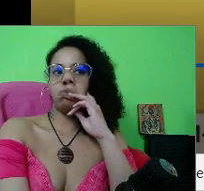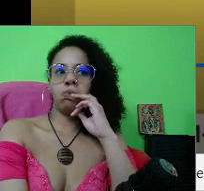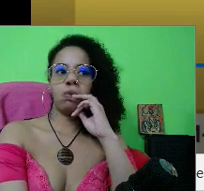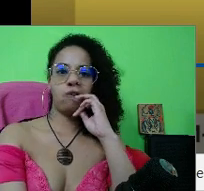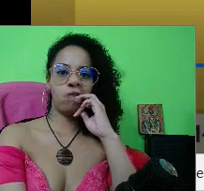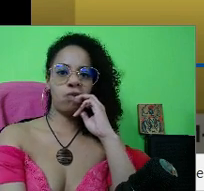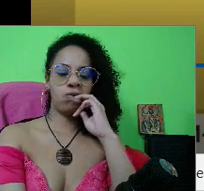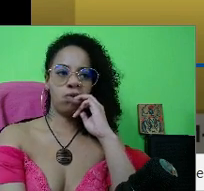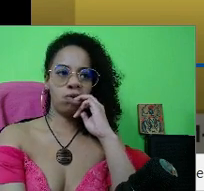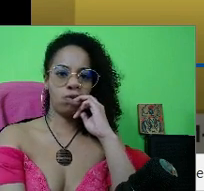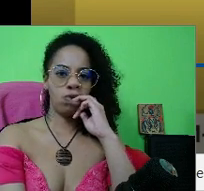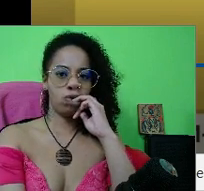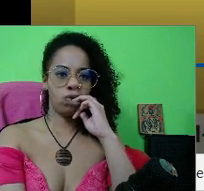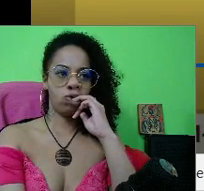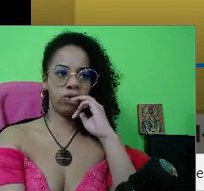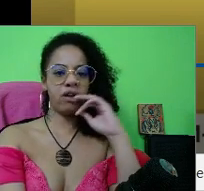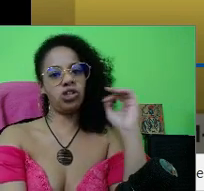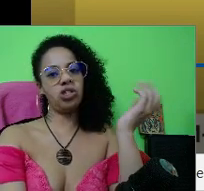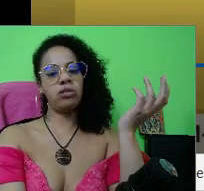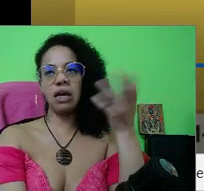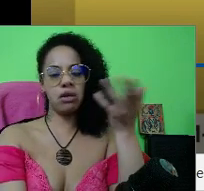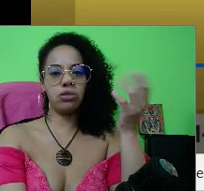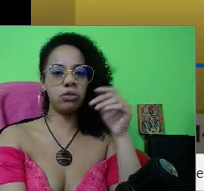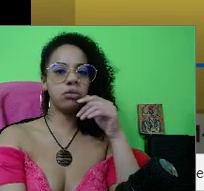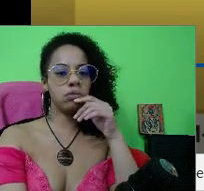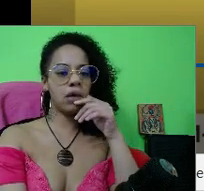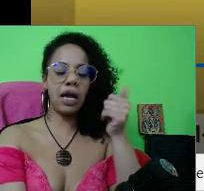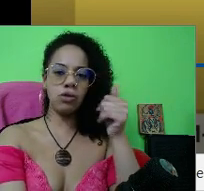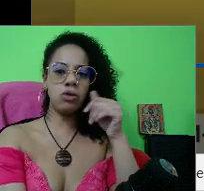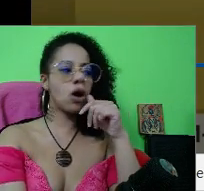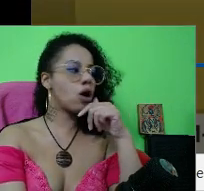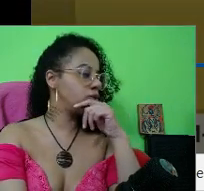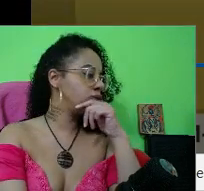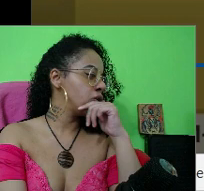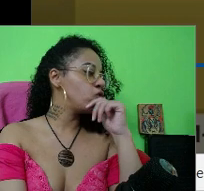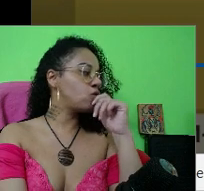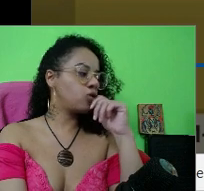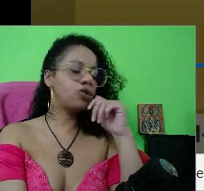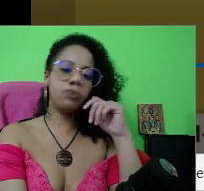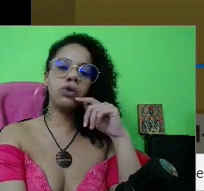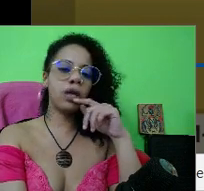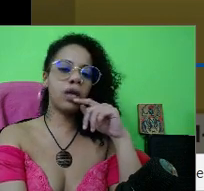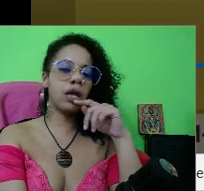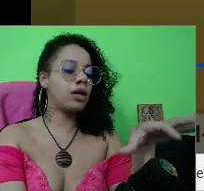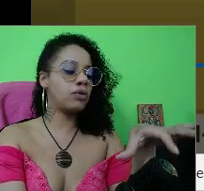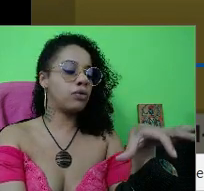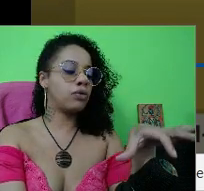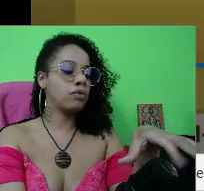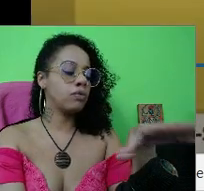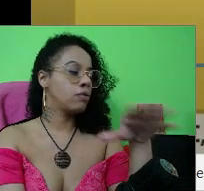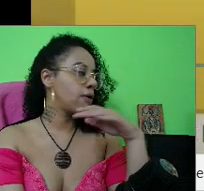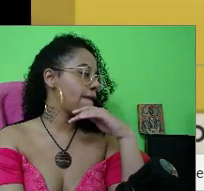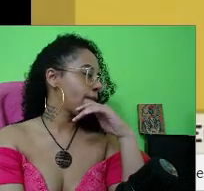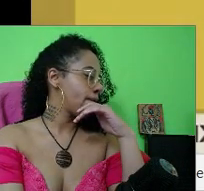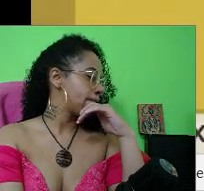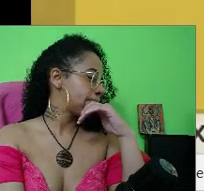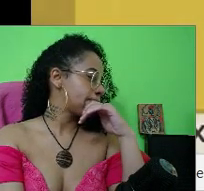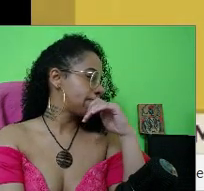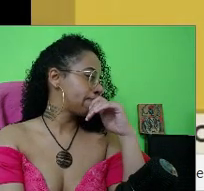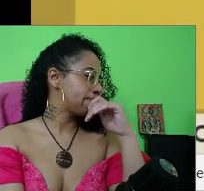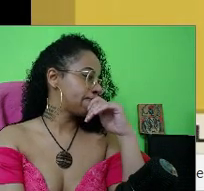eu não então a gente é isso aí eu concordo todo mundo tem direito